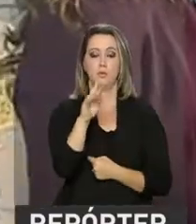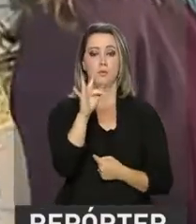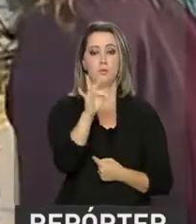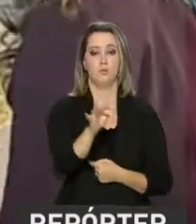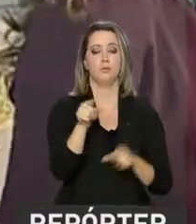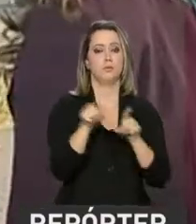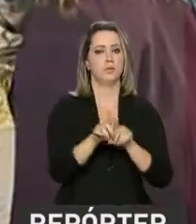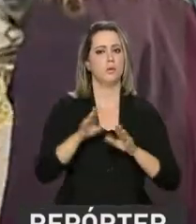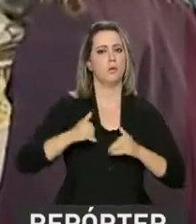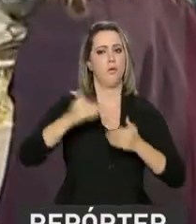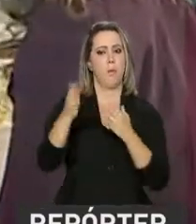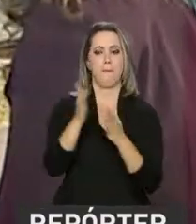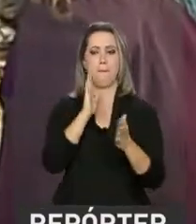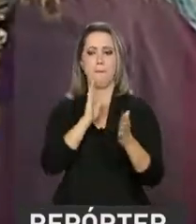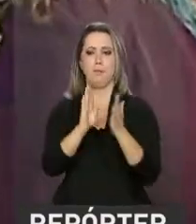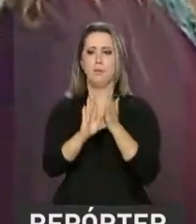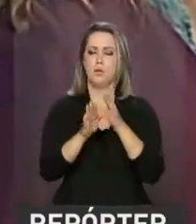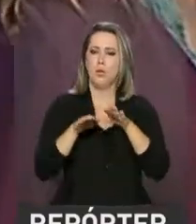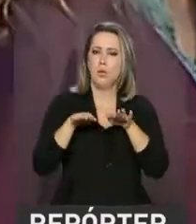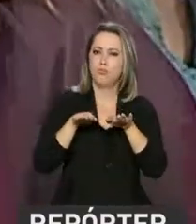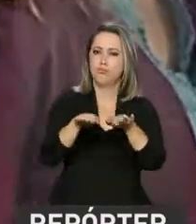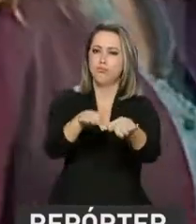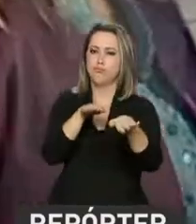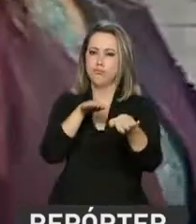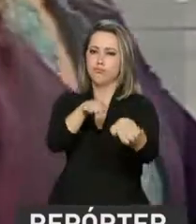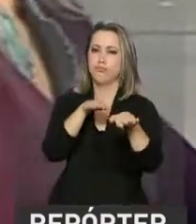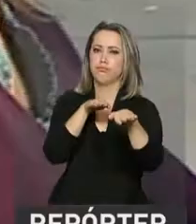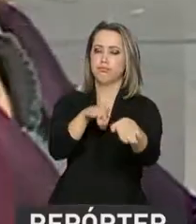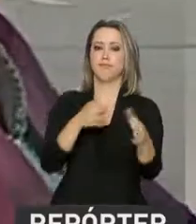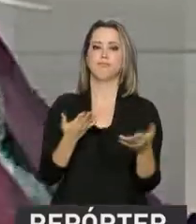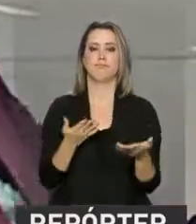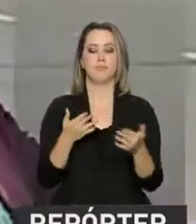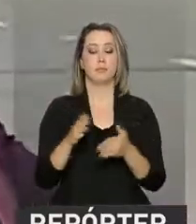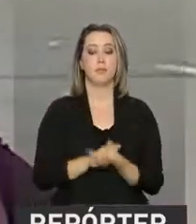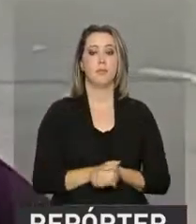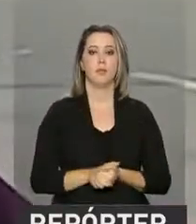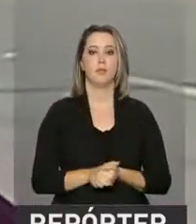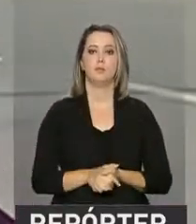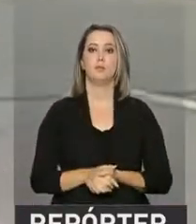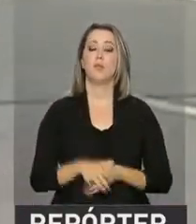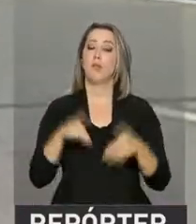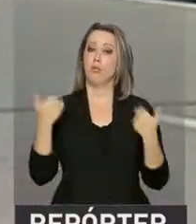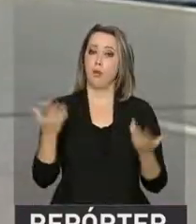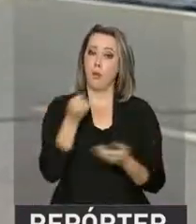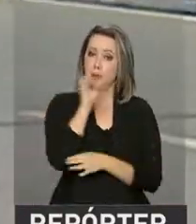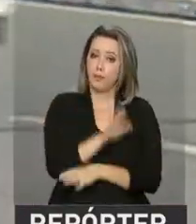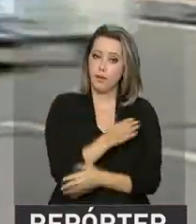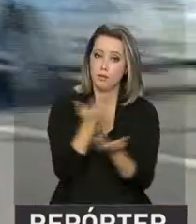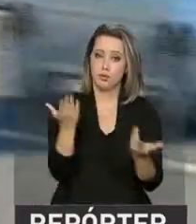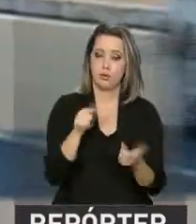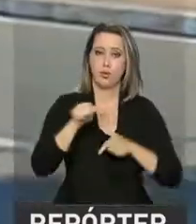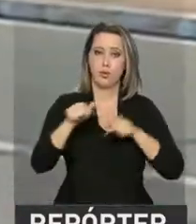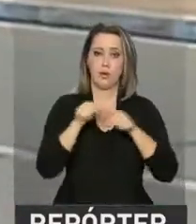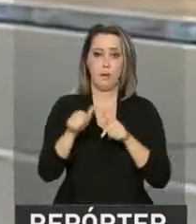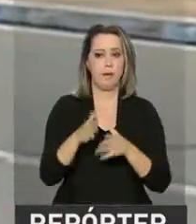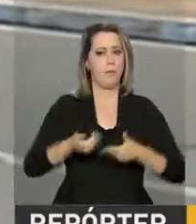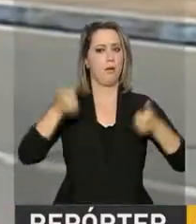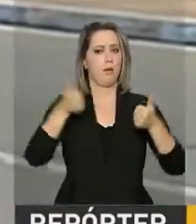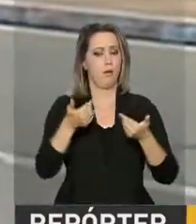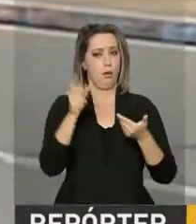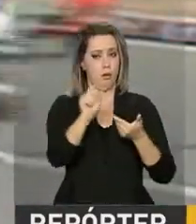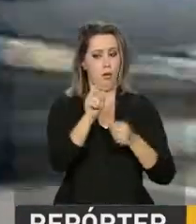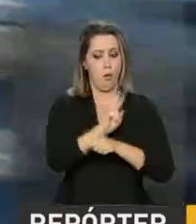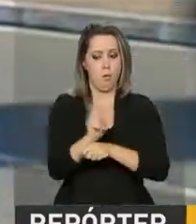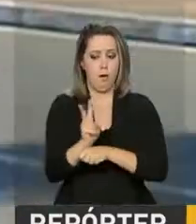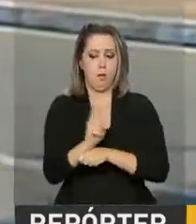movimento nas rodovias federais? Bom, boa tarde. A Polícia Rodoviária Federal ela vai reforçar o policiamento nesses horários